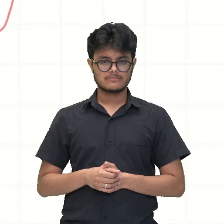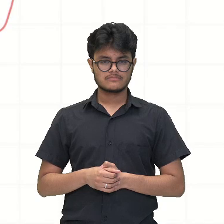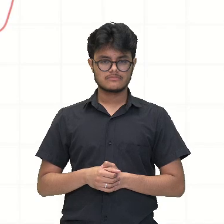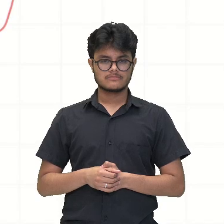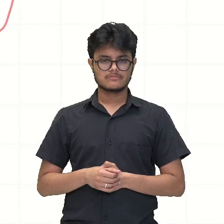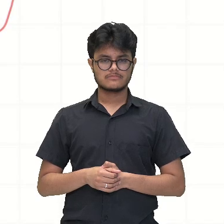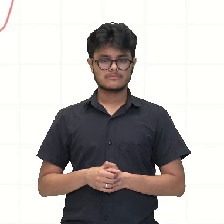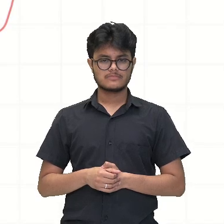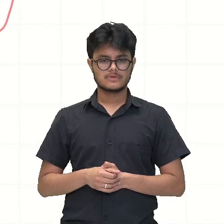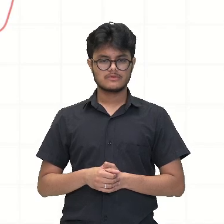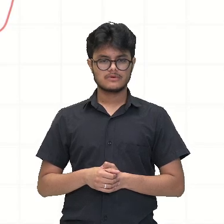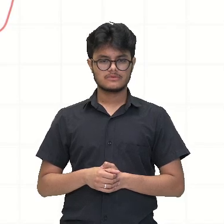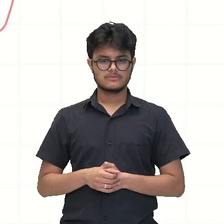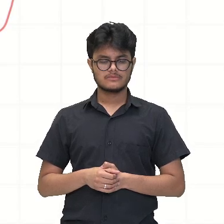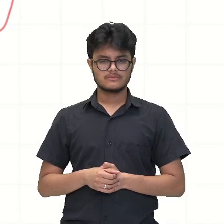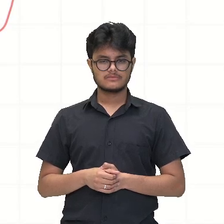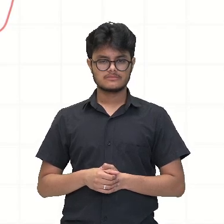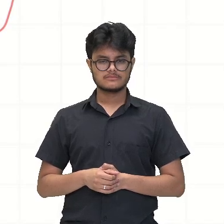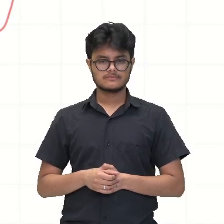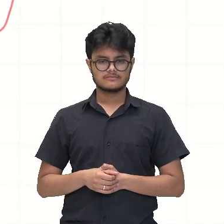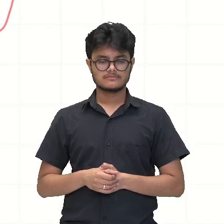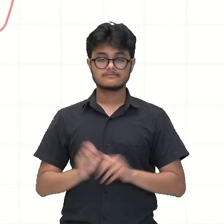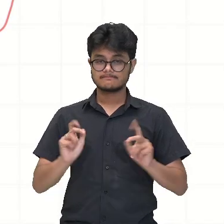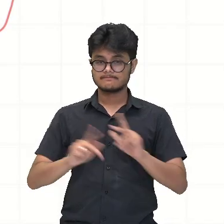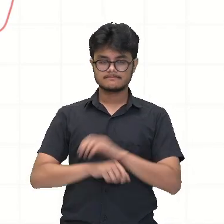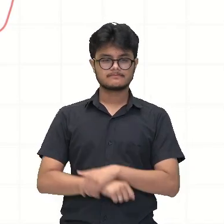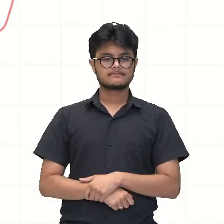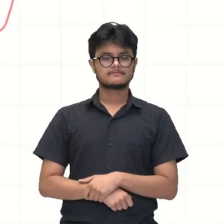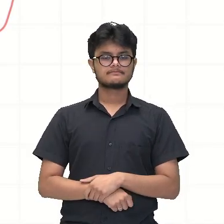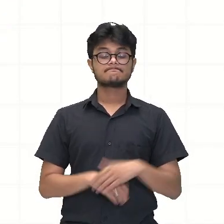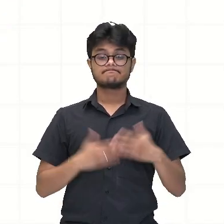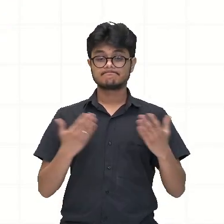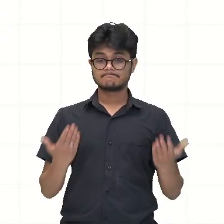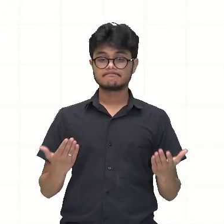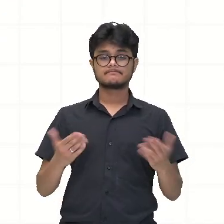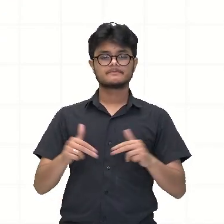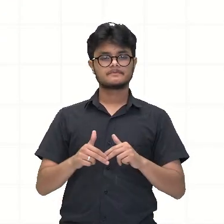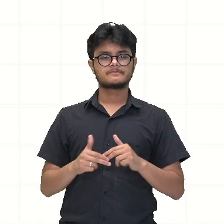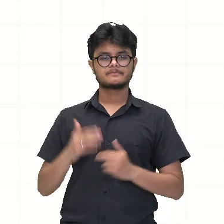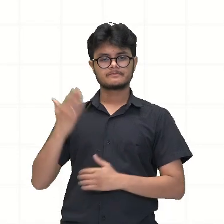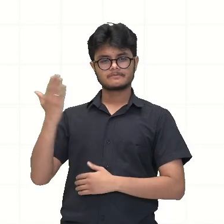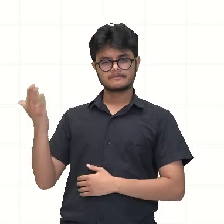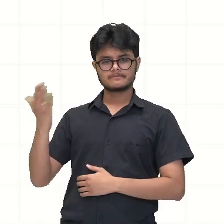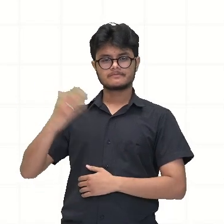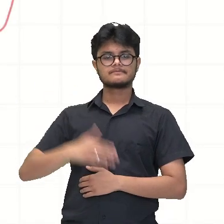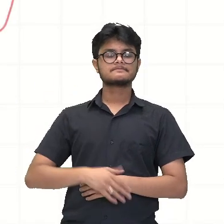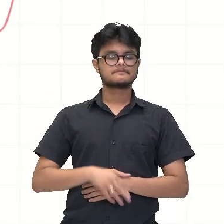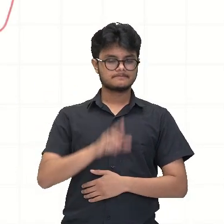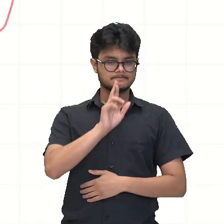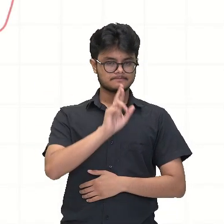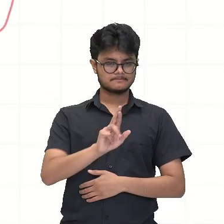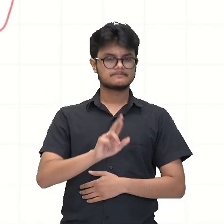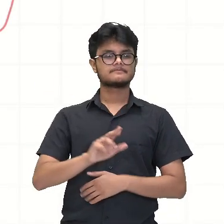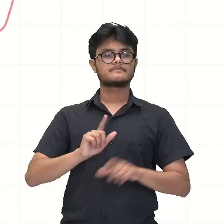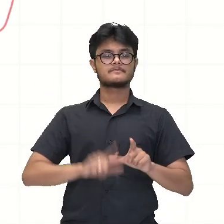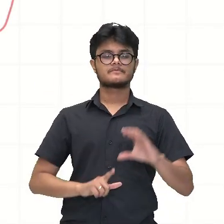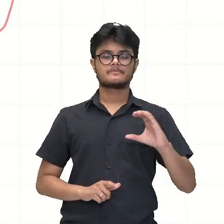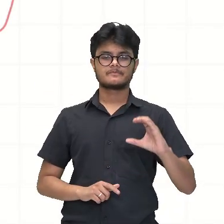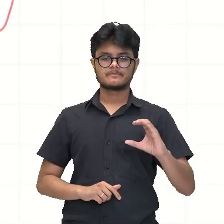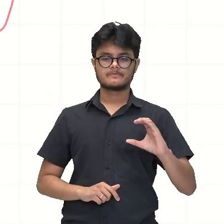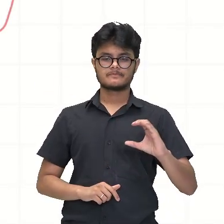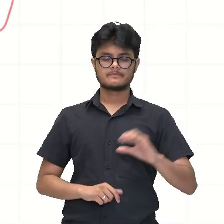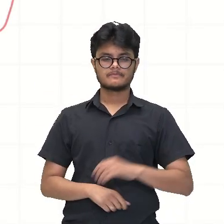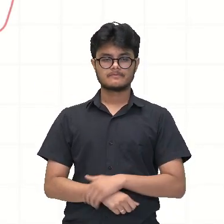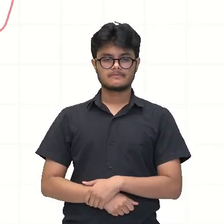aqui, mas a outra parte estaria errada, tá bom? Então, por isso que a resposta é a letra